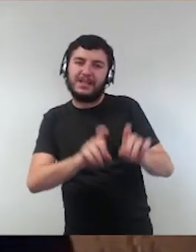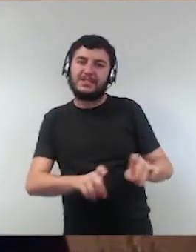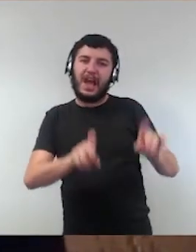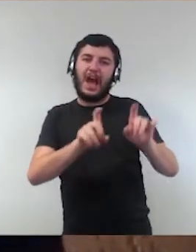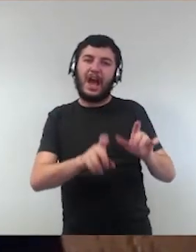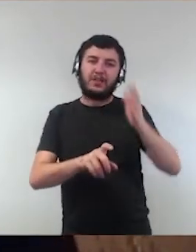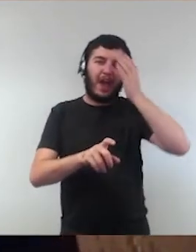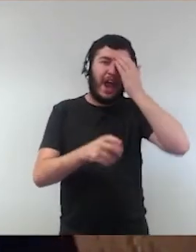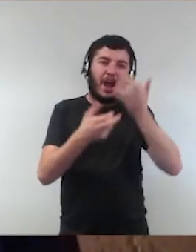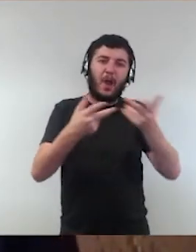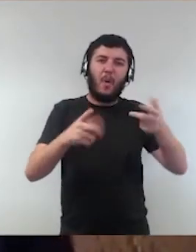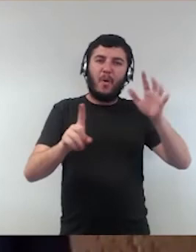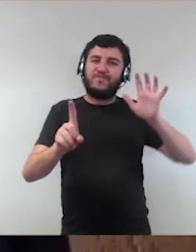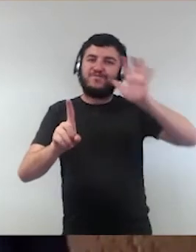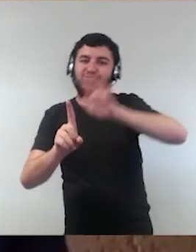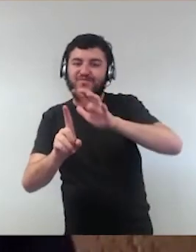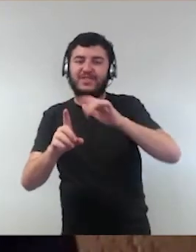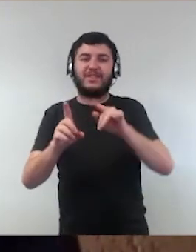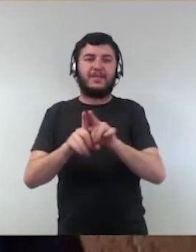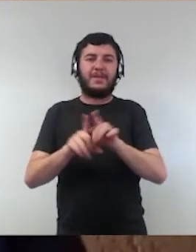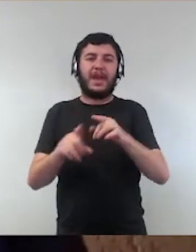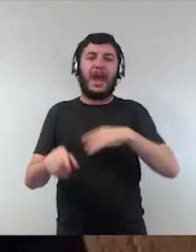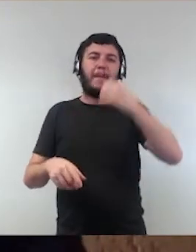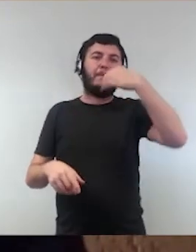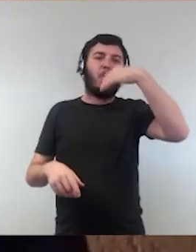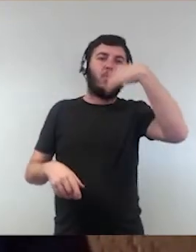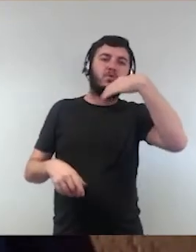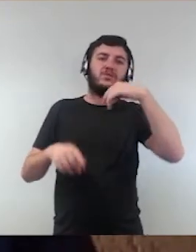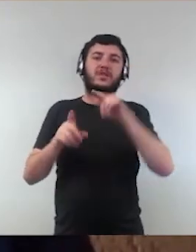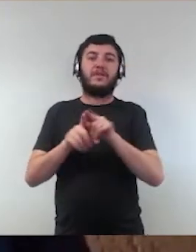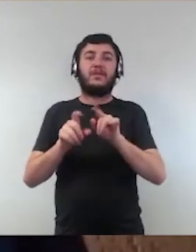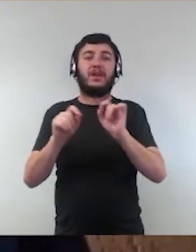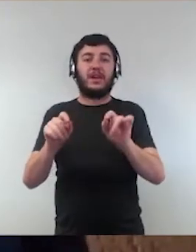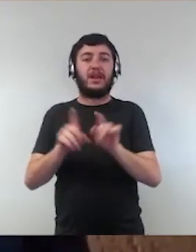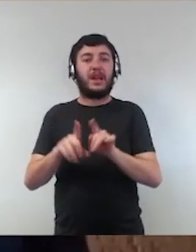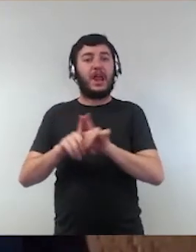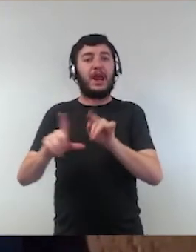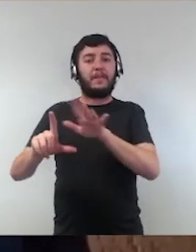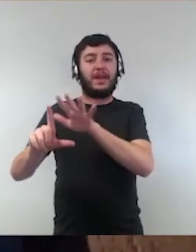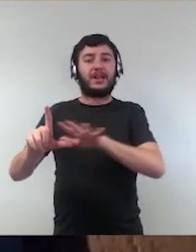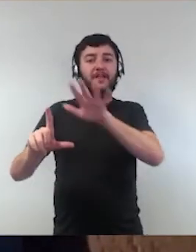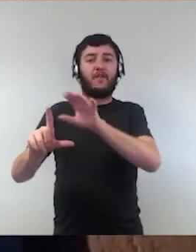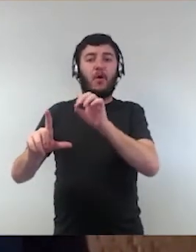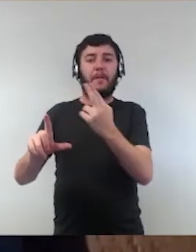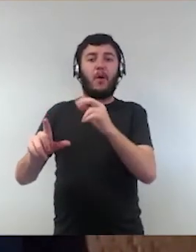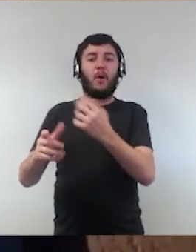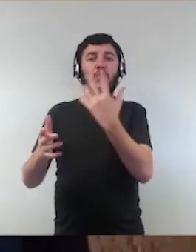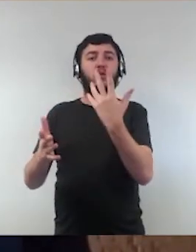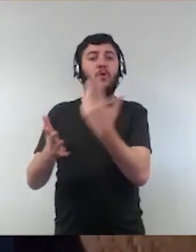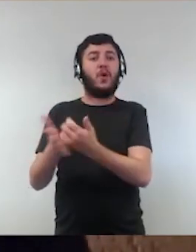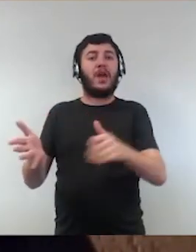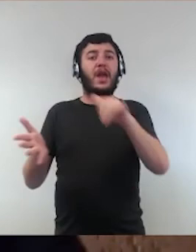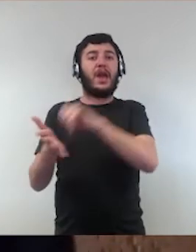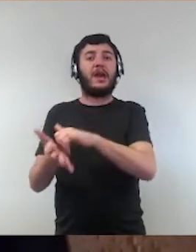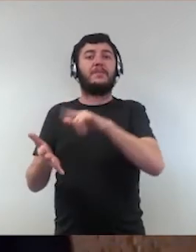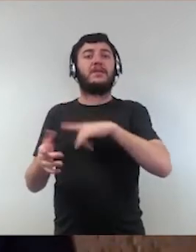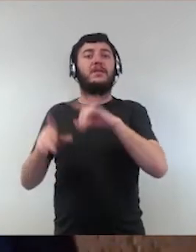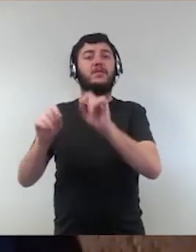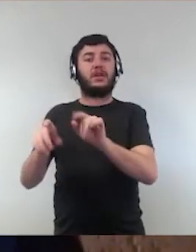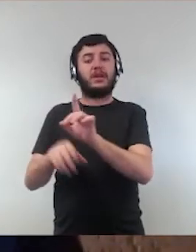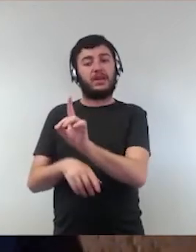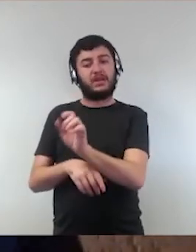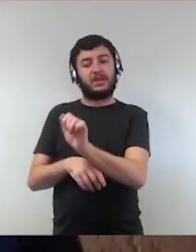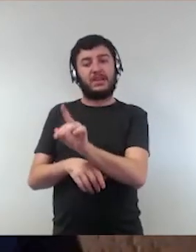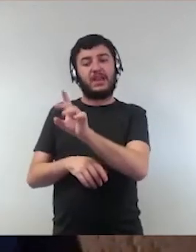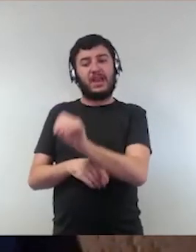está, de certa forma, confiando em plataformas para guardar dados que elas não precisam guardar para que o serviço seja oferecido, que elas não querem guardar